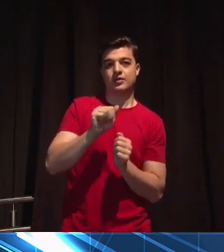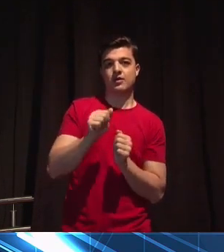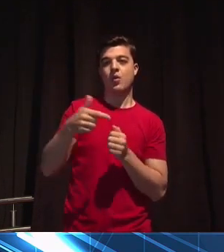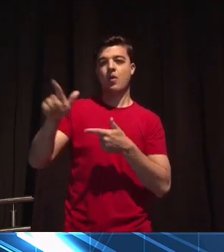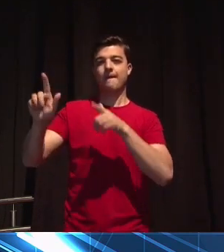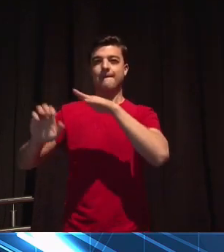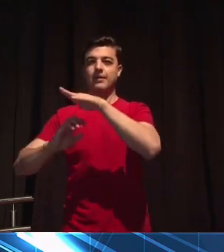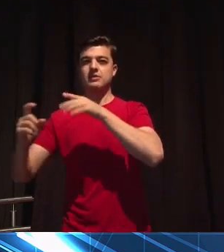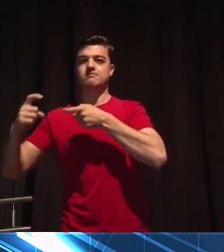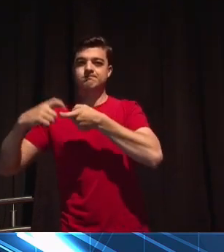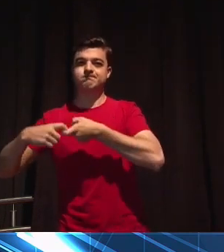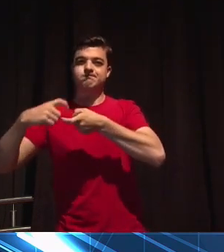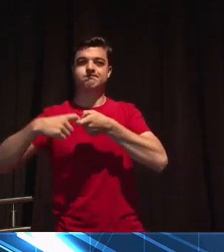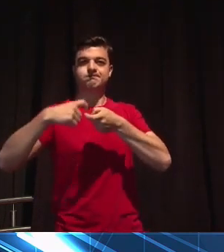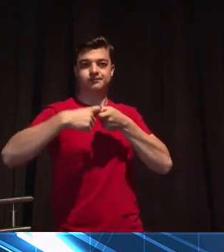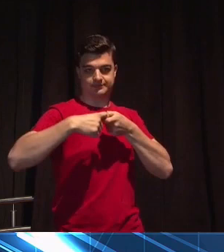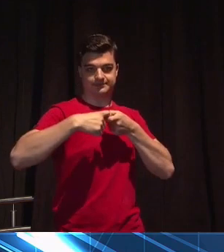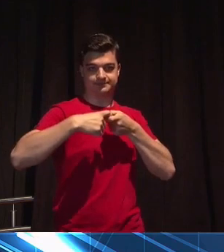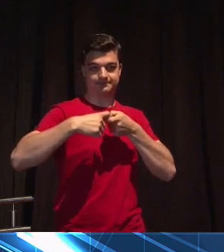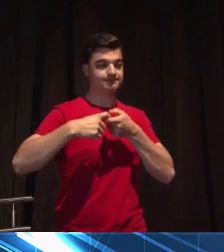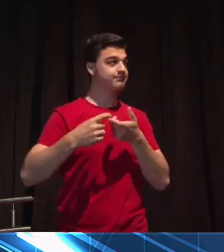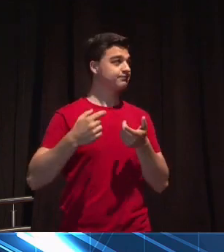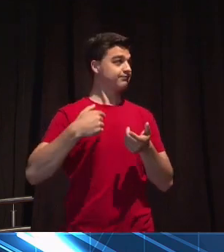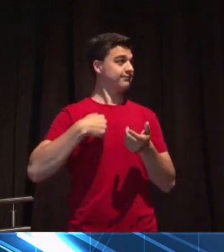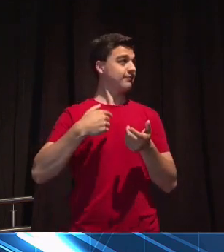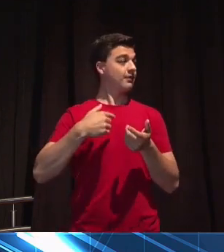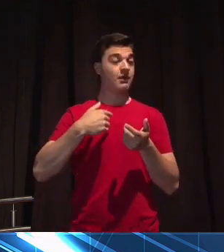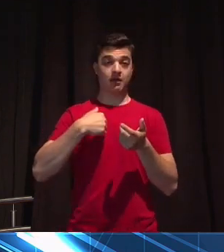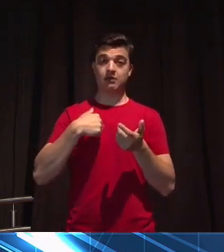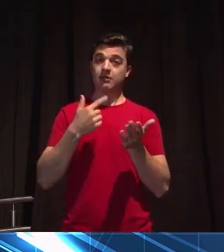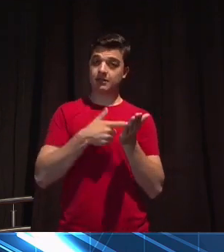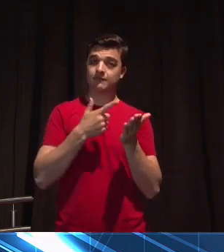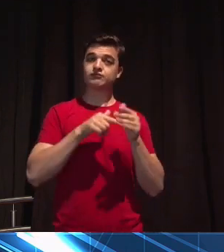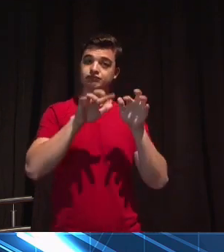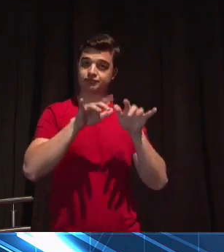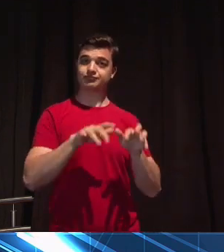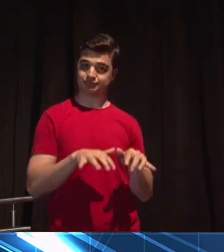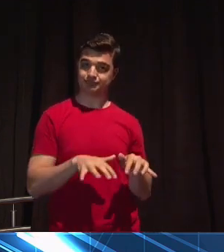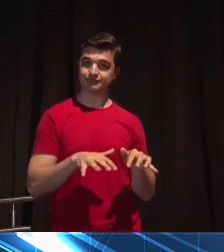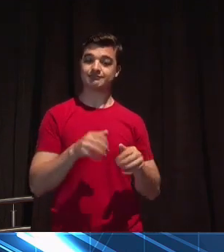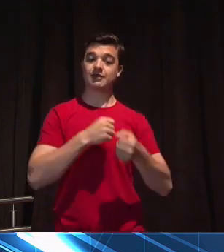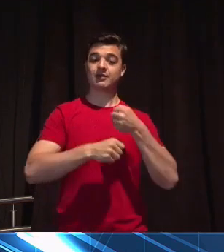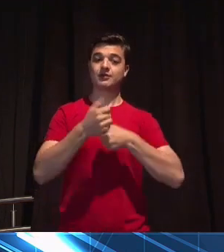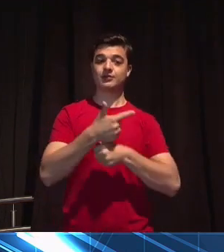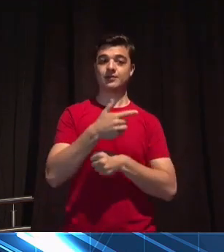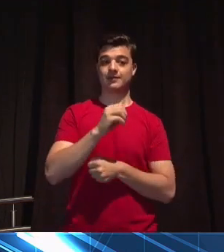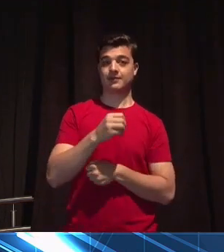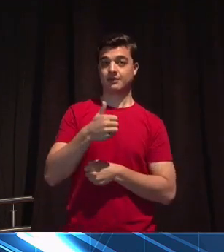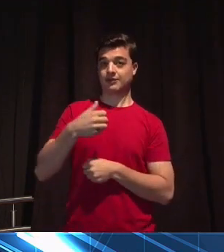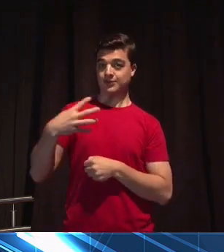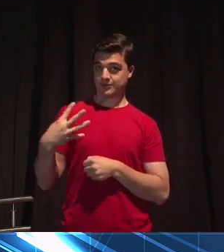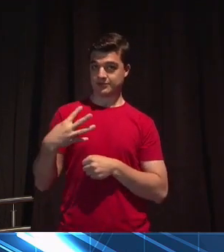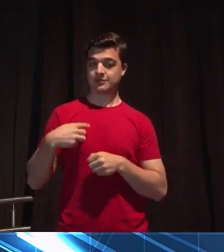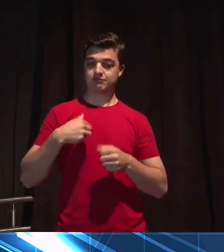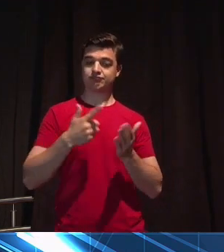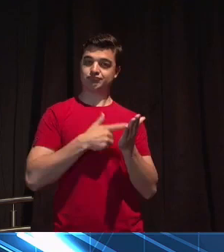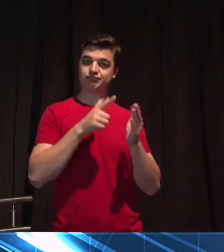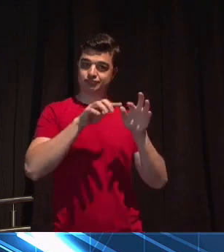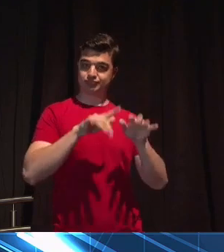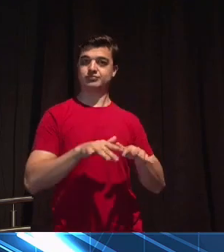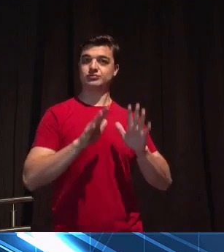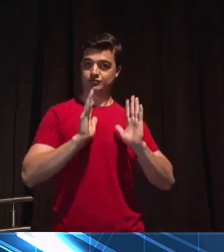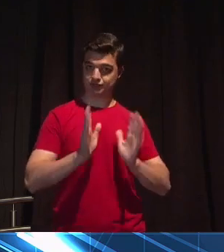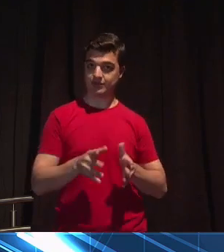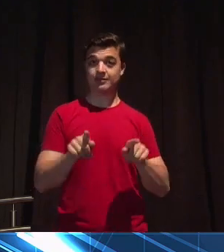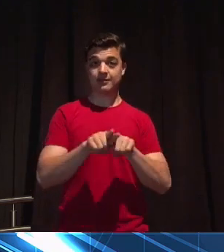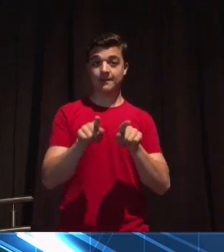beleza é eu sou escritor mas eu escrevi um livro em 2014 de Git github e esse ano em agosto